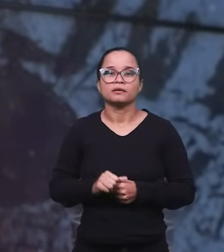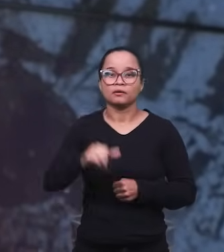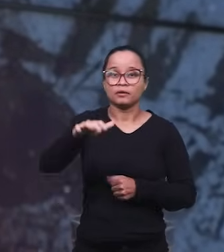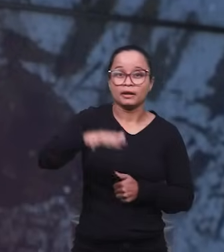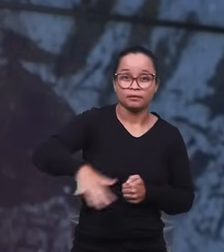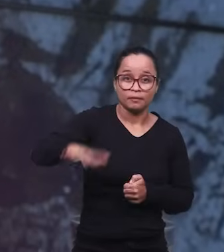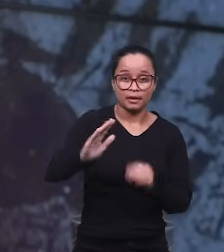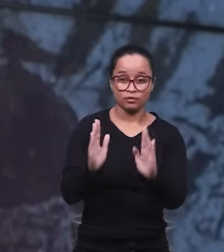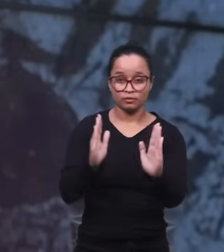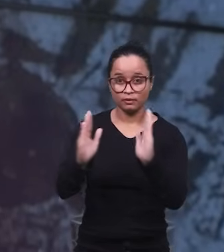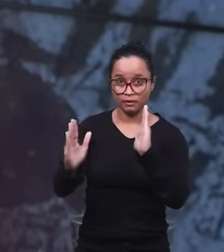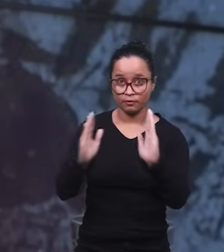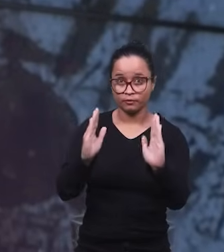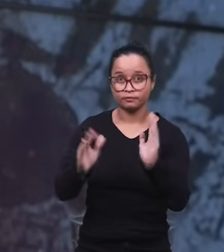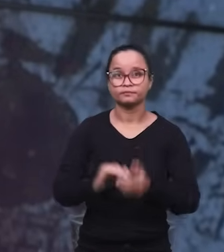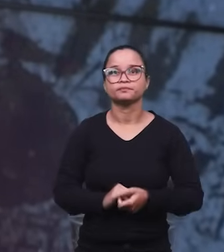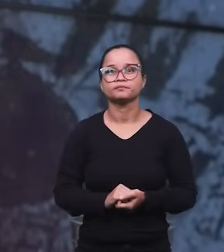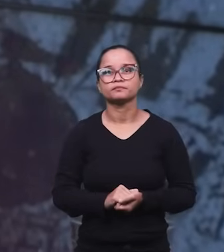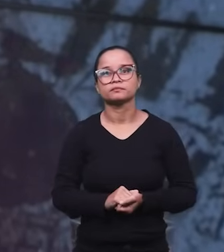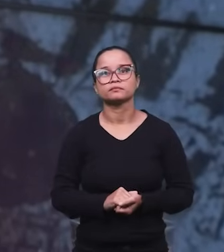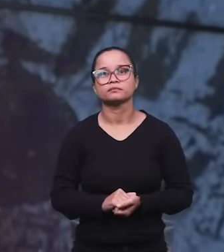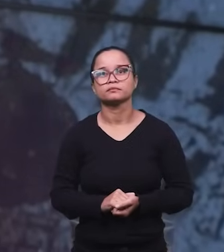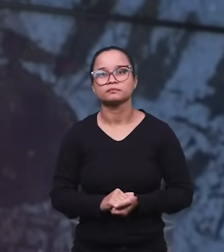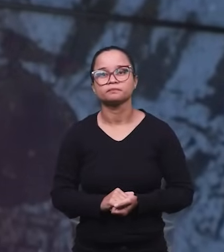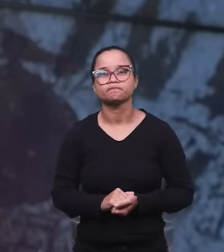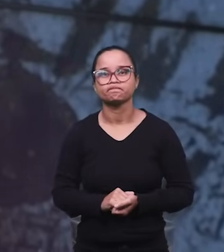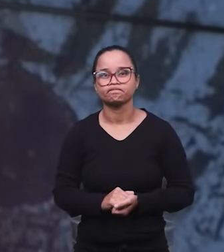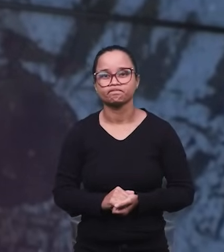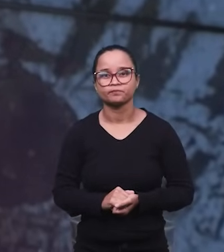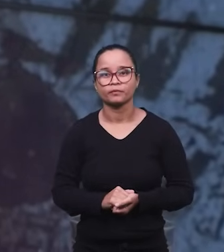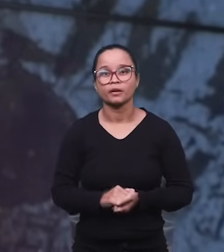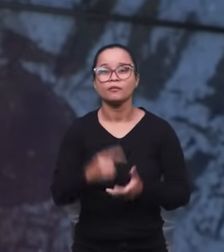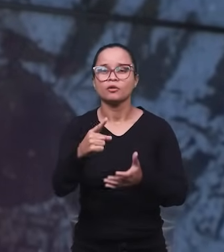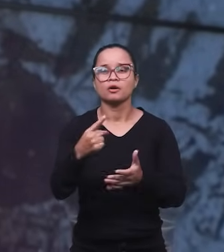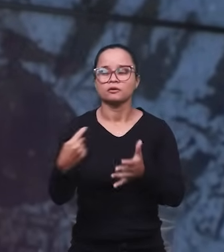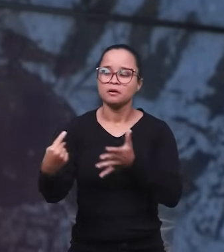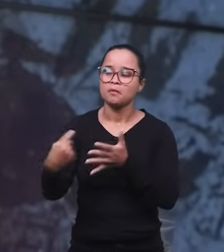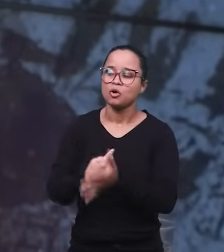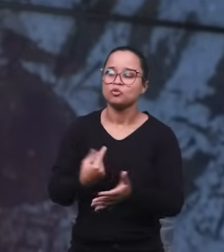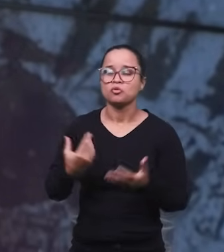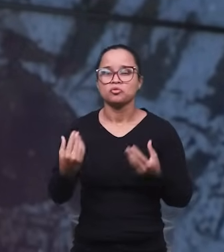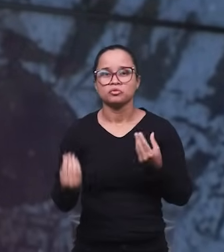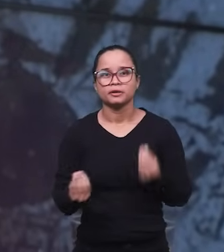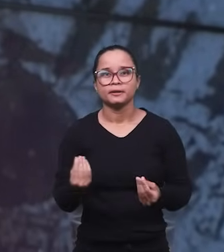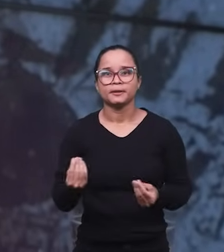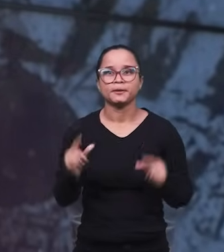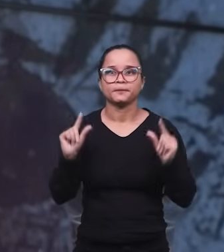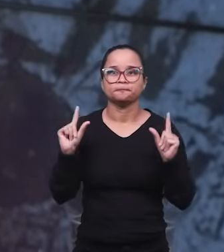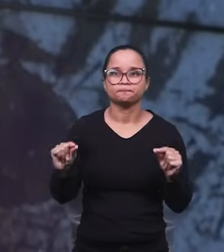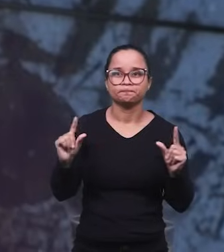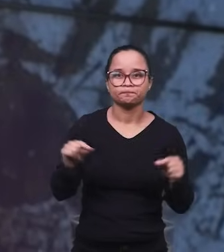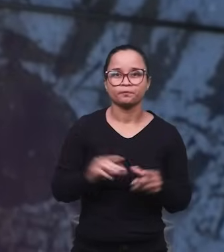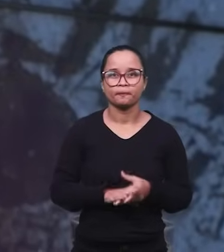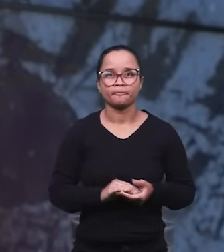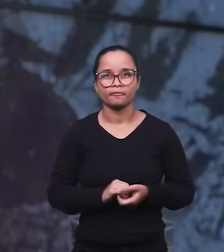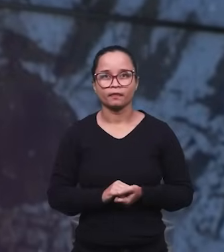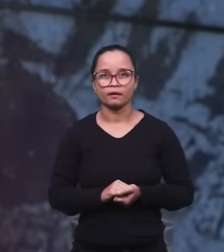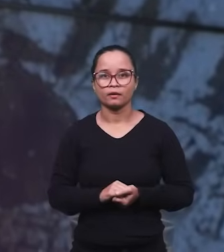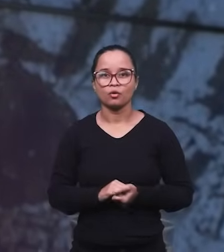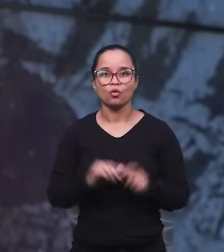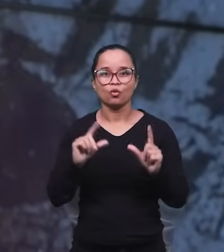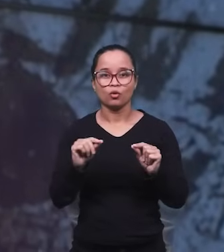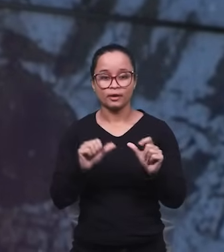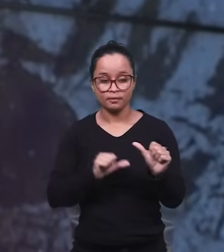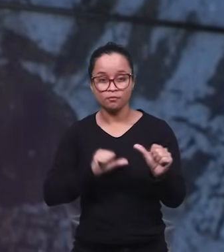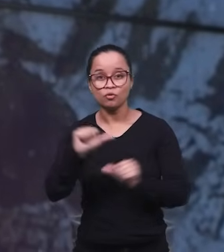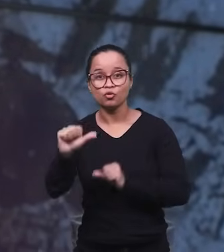questão do espaço, tempo, né? E você me perguntou a questão assim, o que